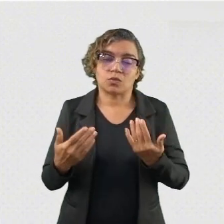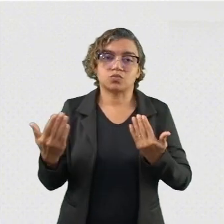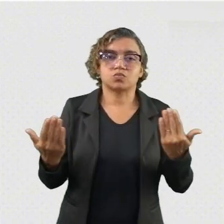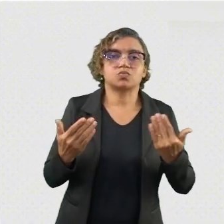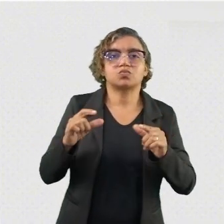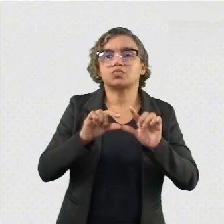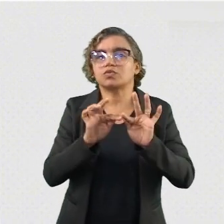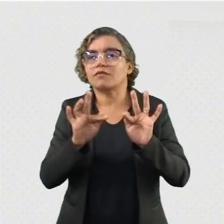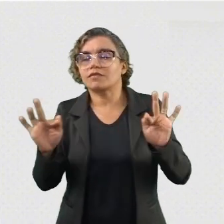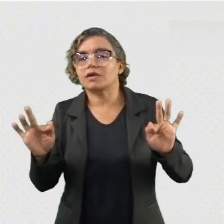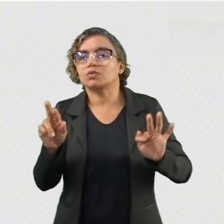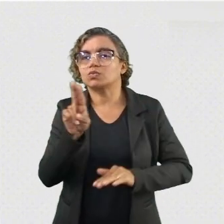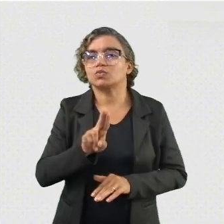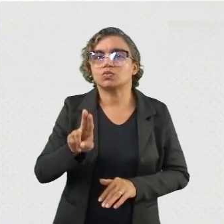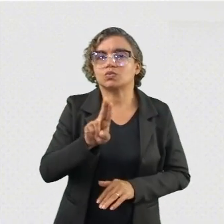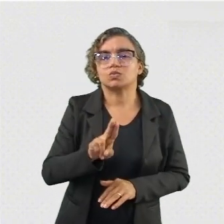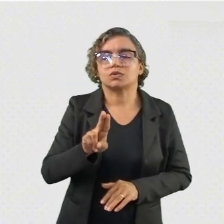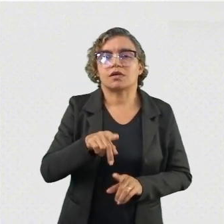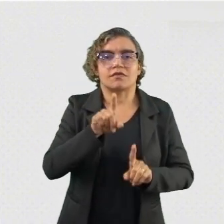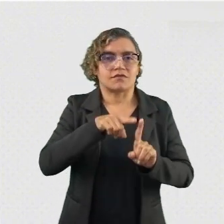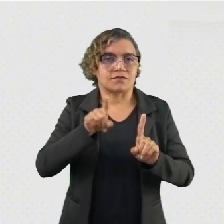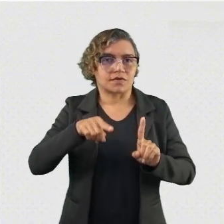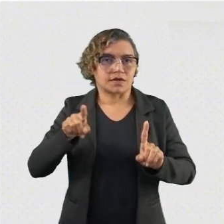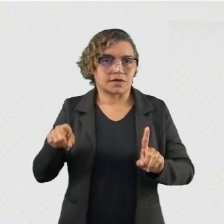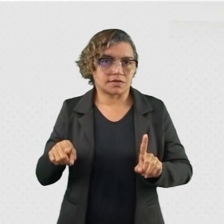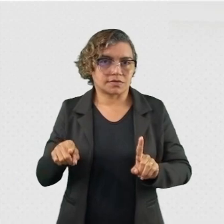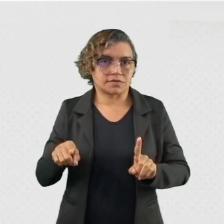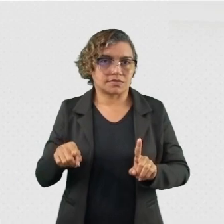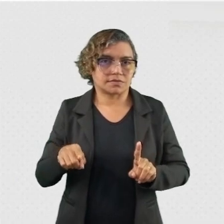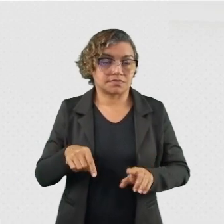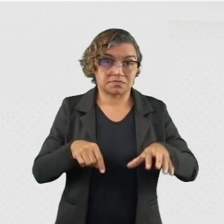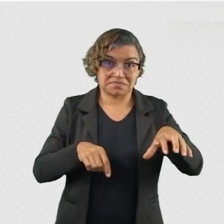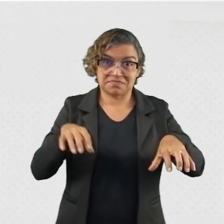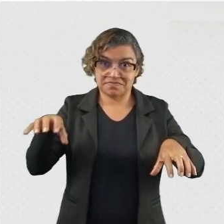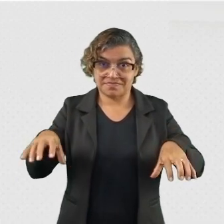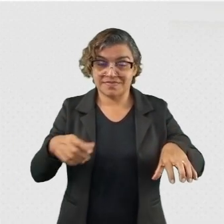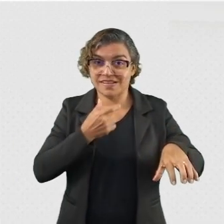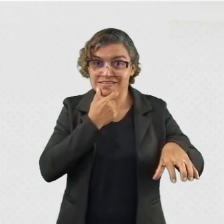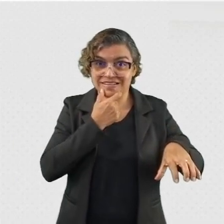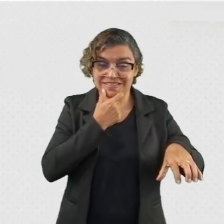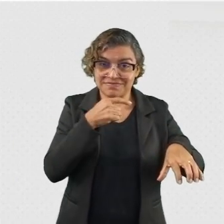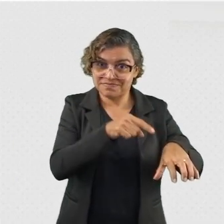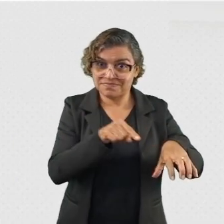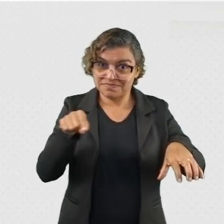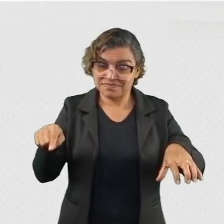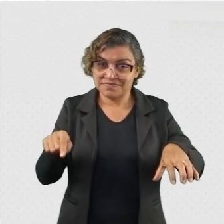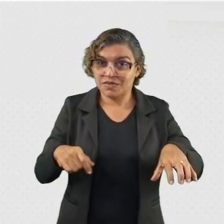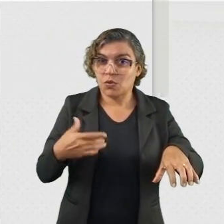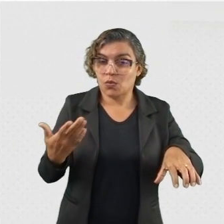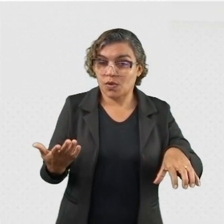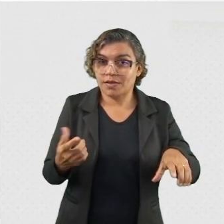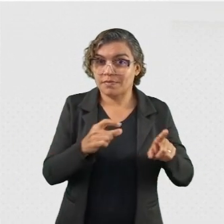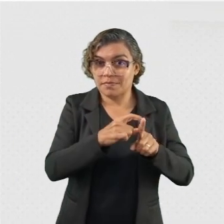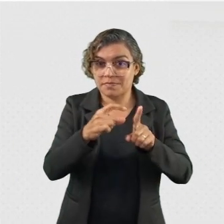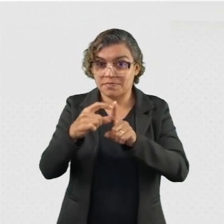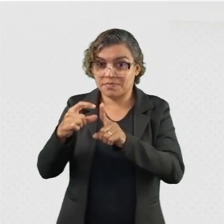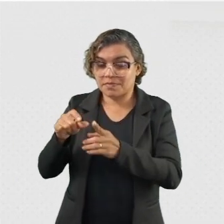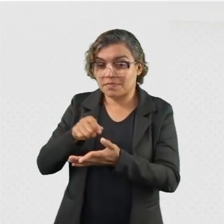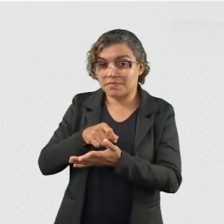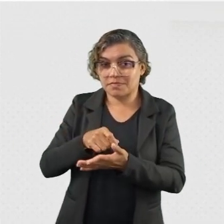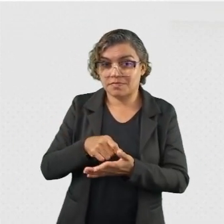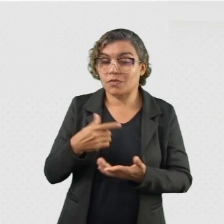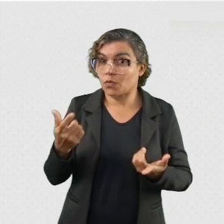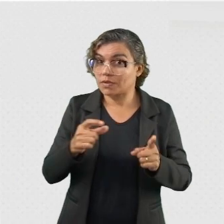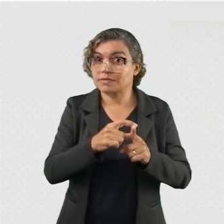sentenças escritas, usando as variações do inglês britânico e do inglês americano, quais